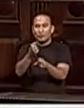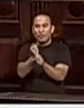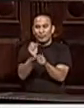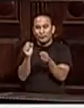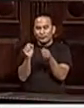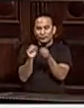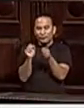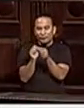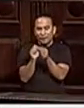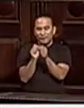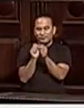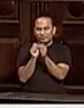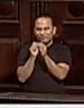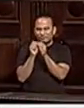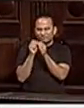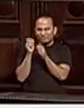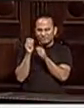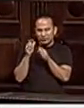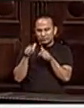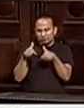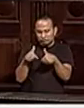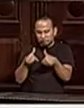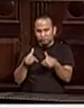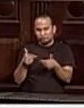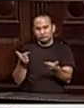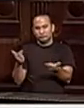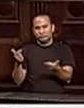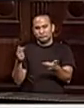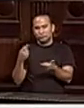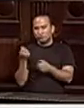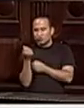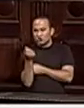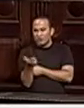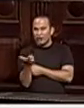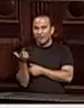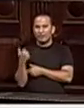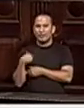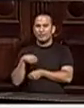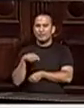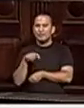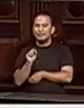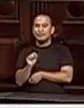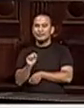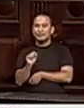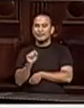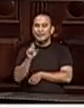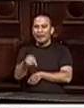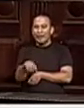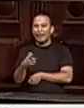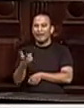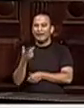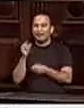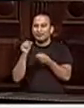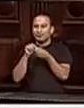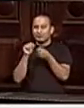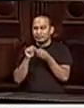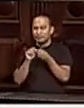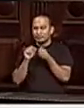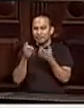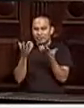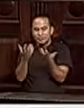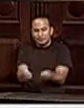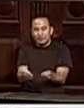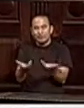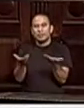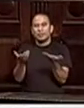aí de forma grosseira, o dinheiro que pelo menos é apontado como